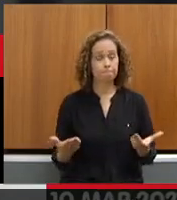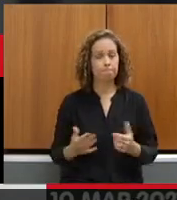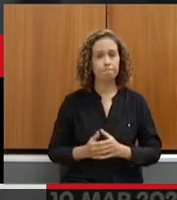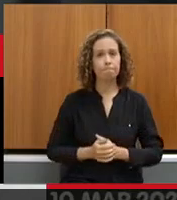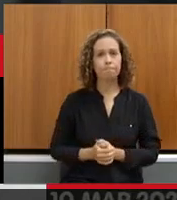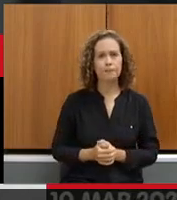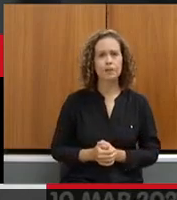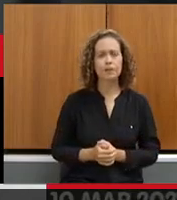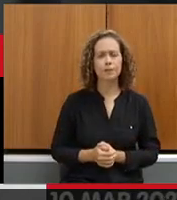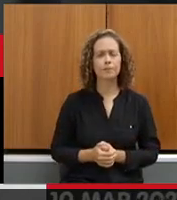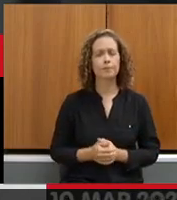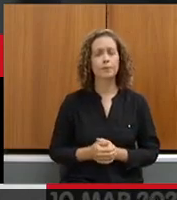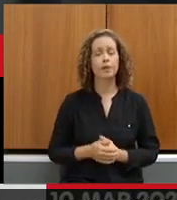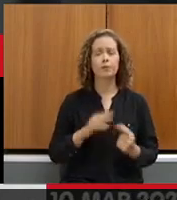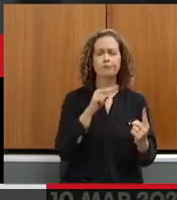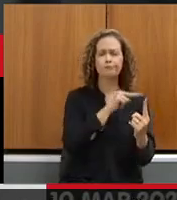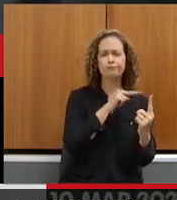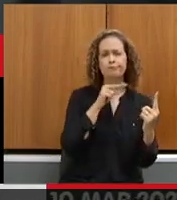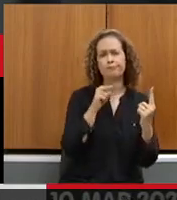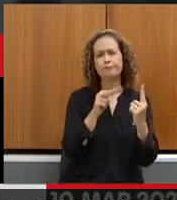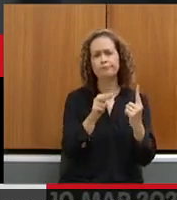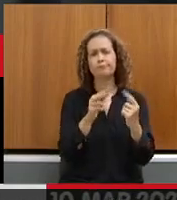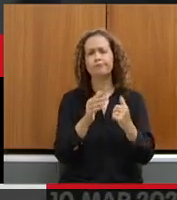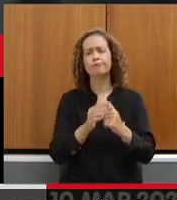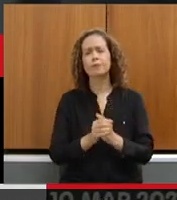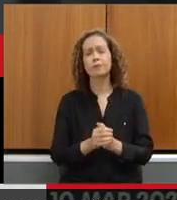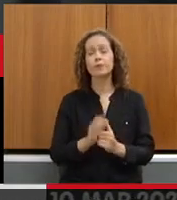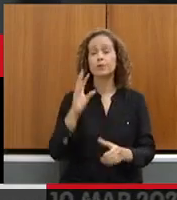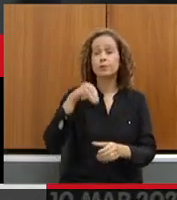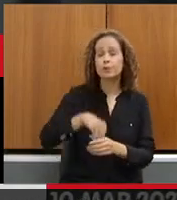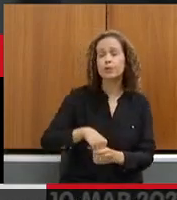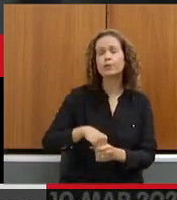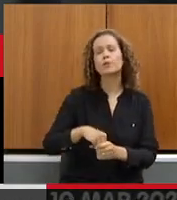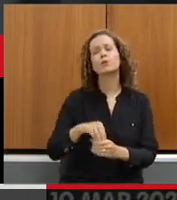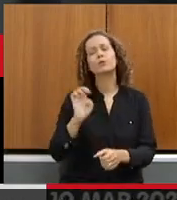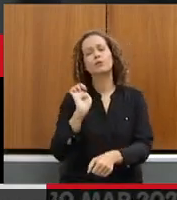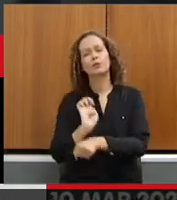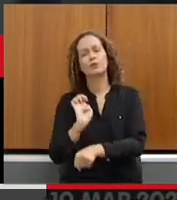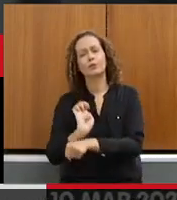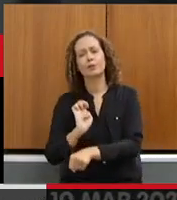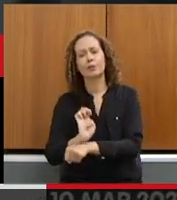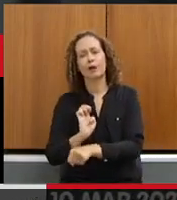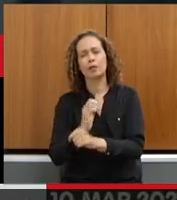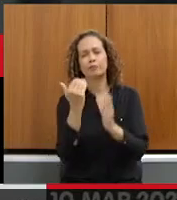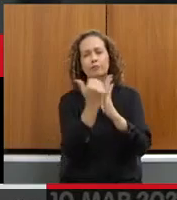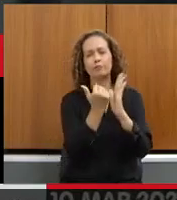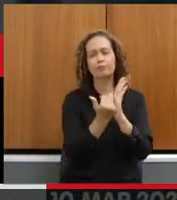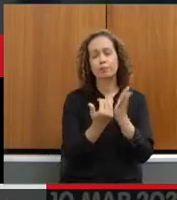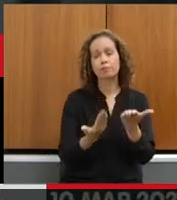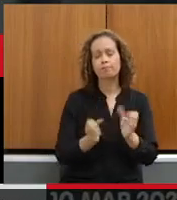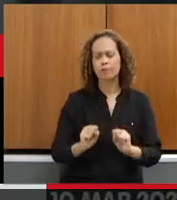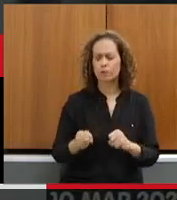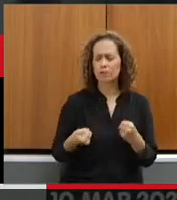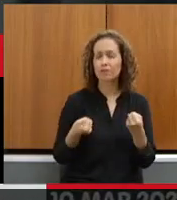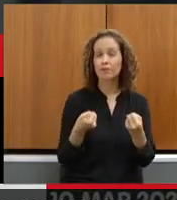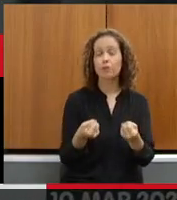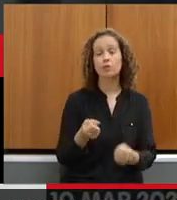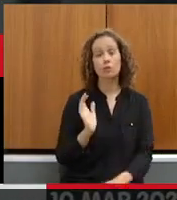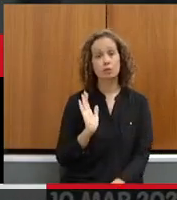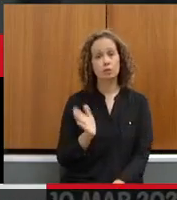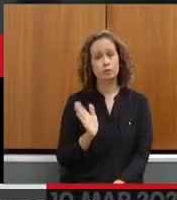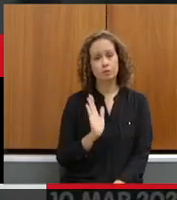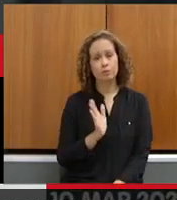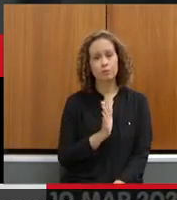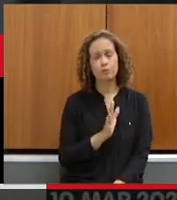uma perspectiva ainda de Déficit primário no estado nós temos feito um esforço gigantesco do